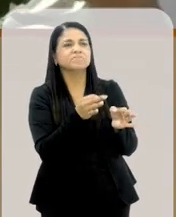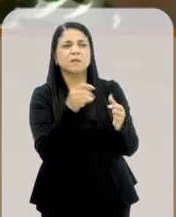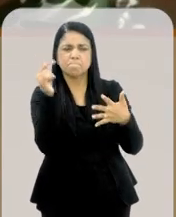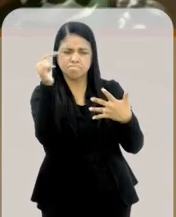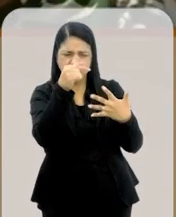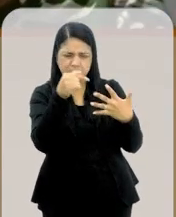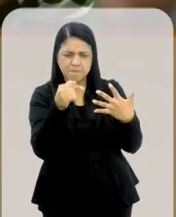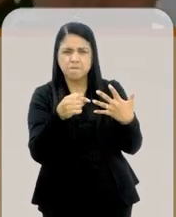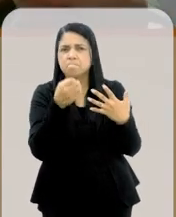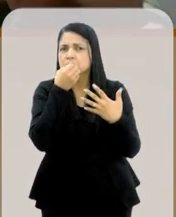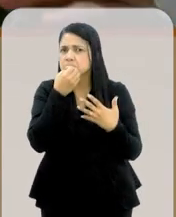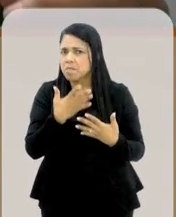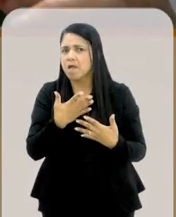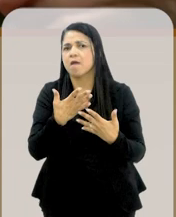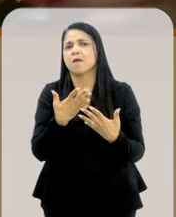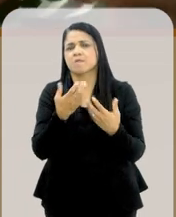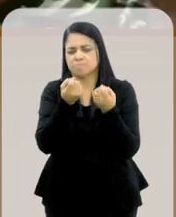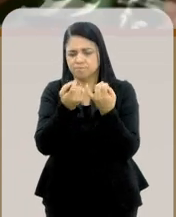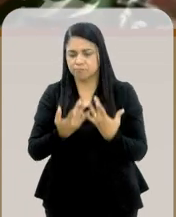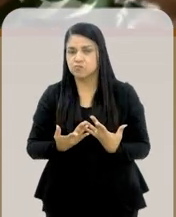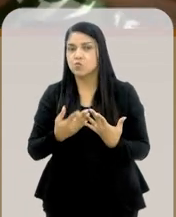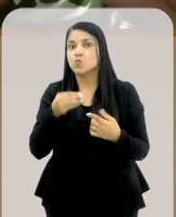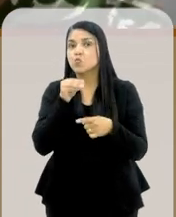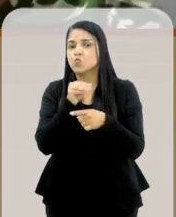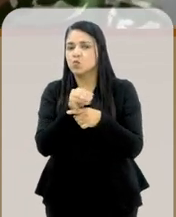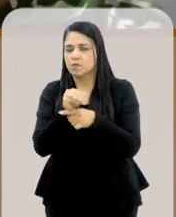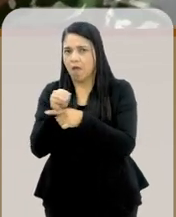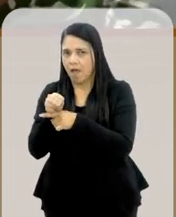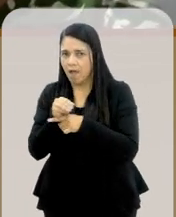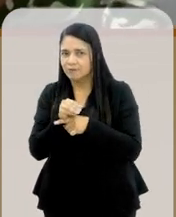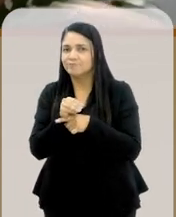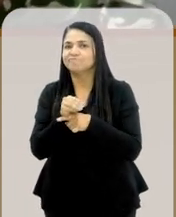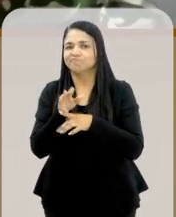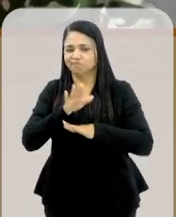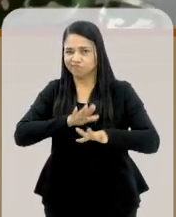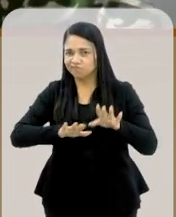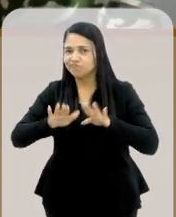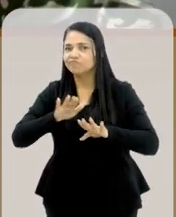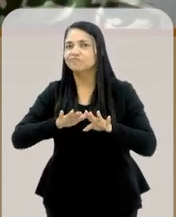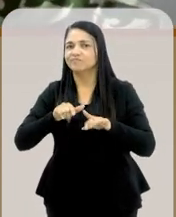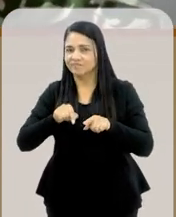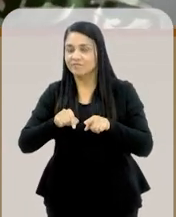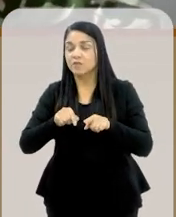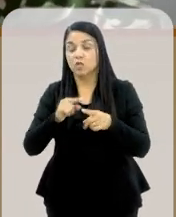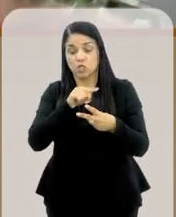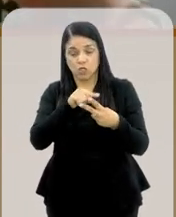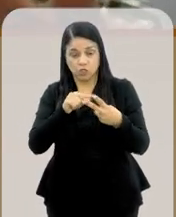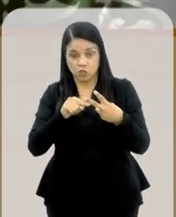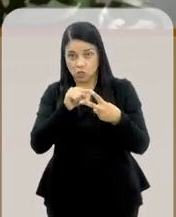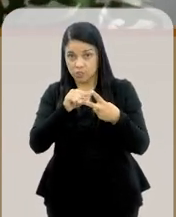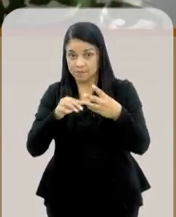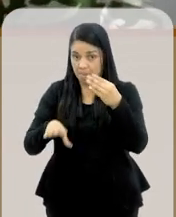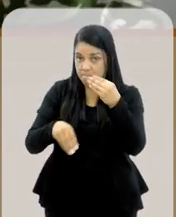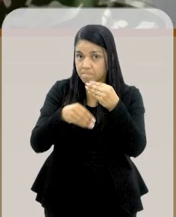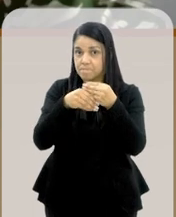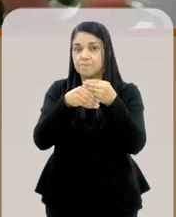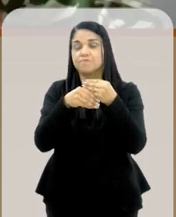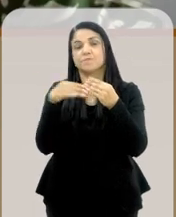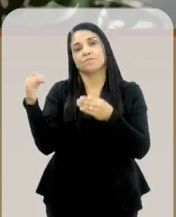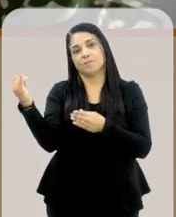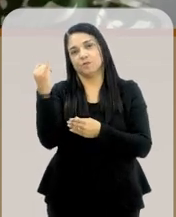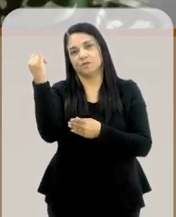Exatamente, você pontuou muito bem esse cuidado, né? E, inclusive, eu acrescento dois